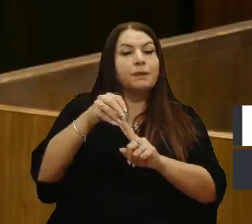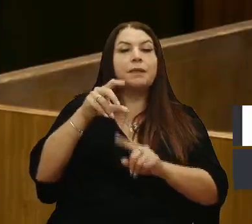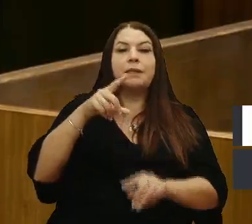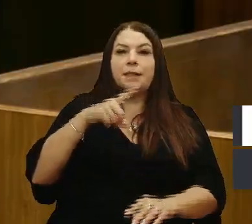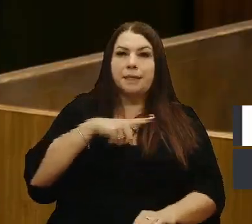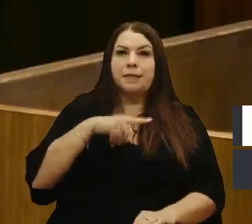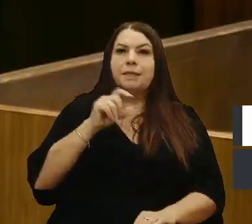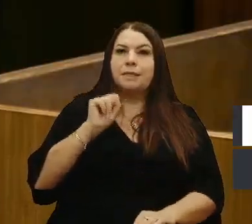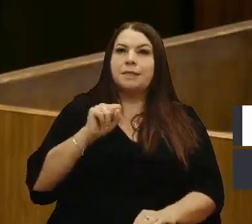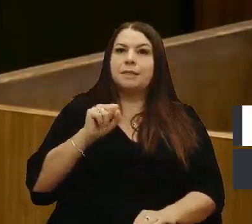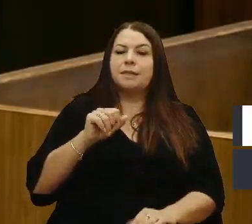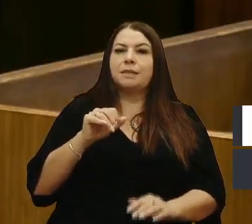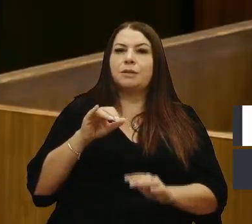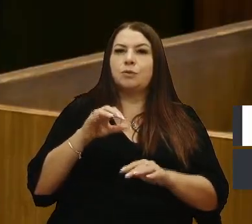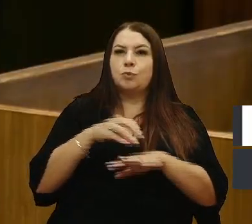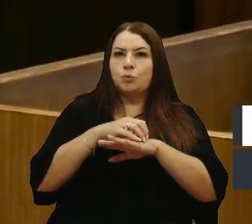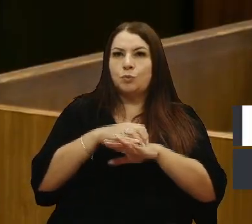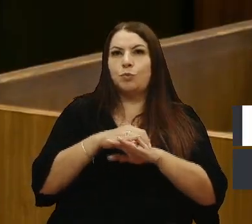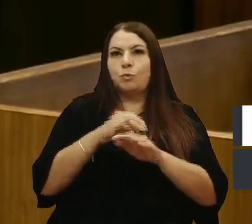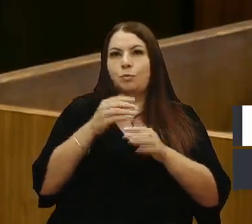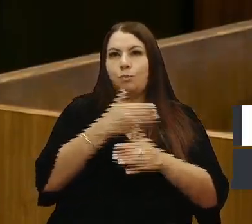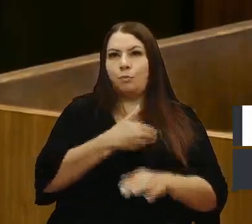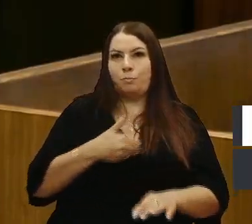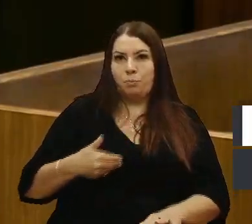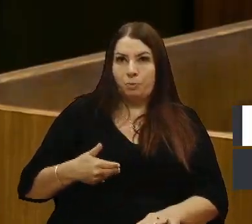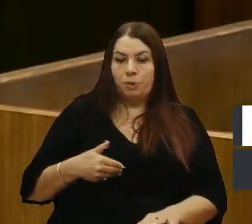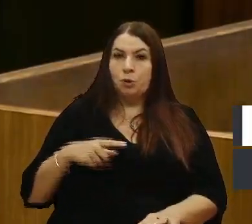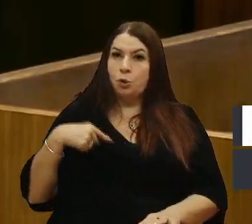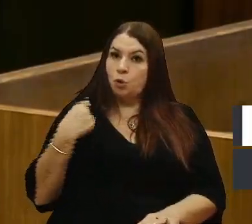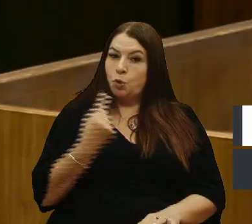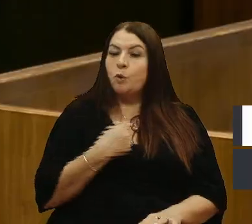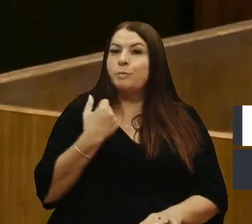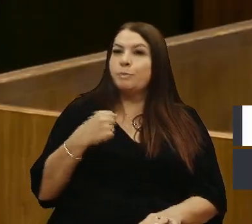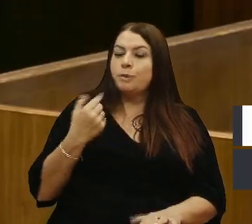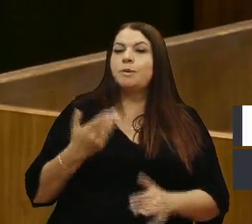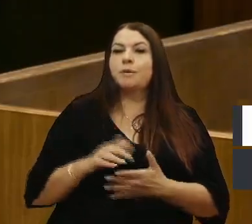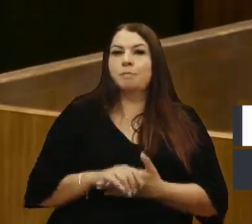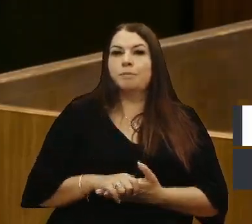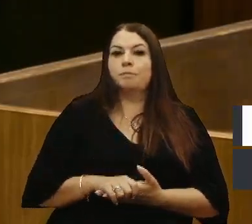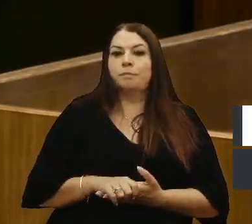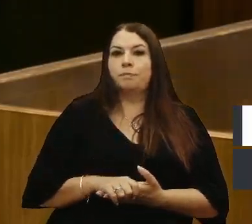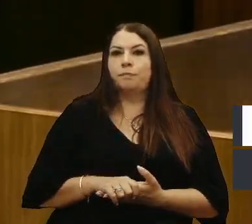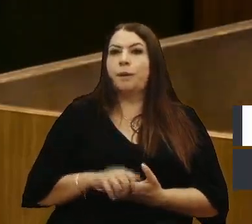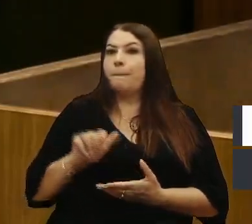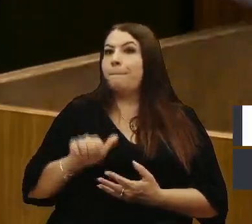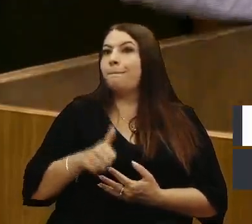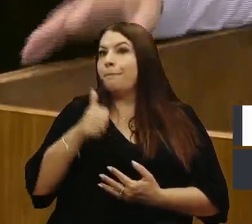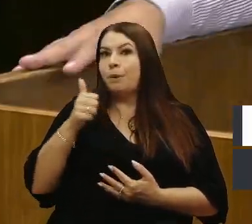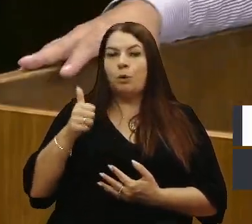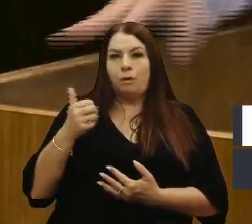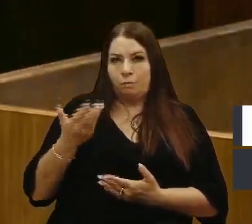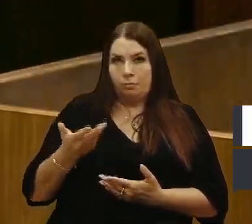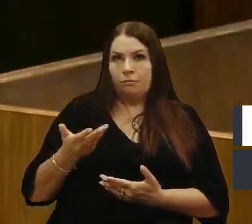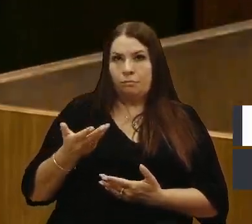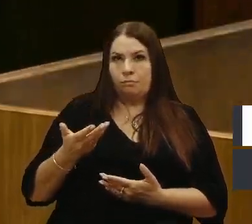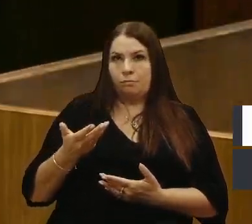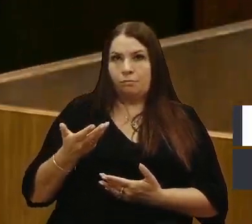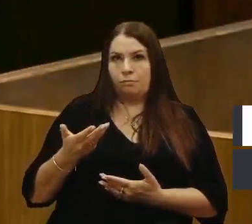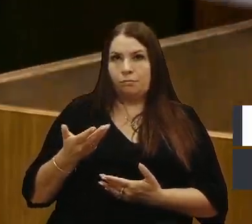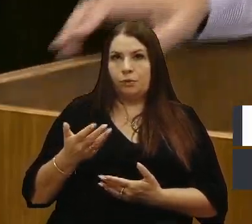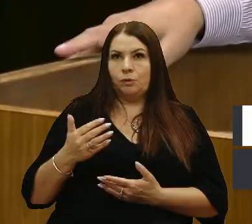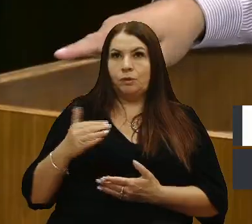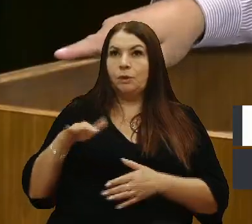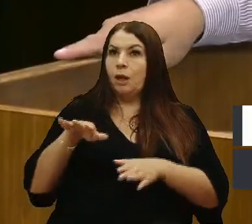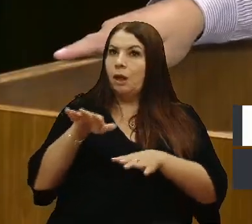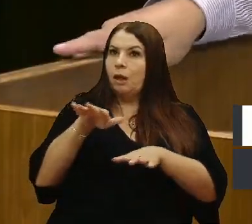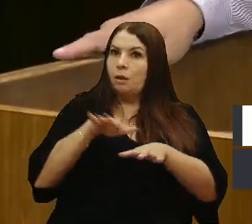que ser transporte público. Nós precisamos melhorar o